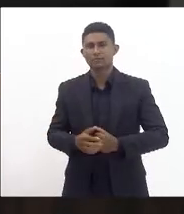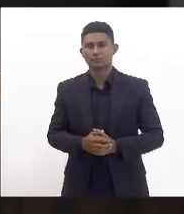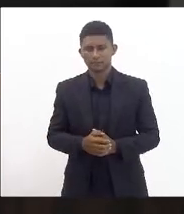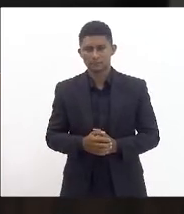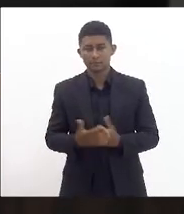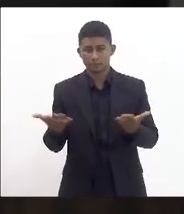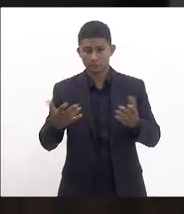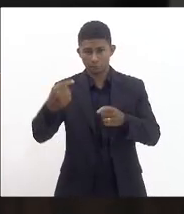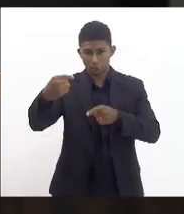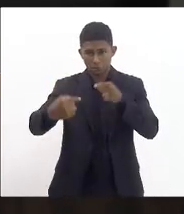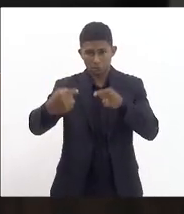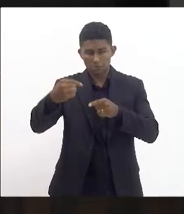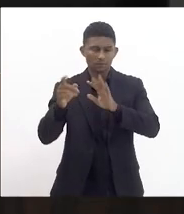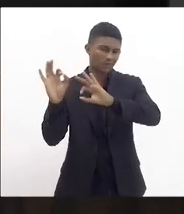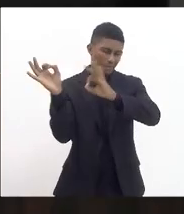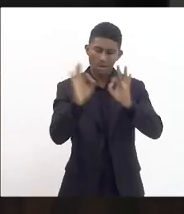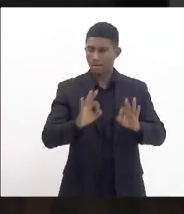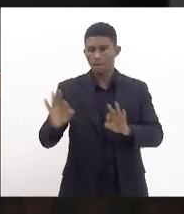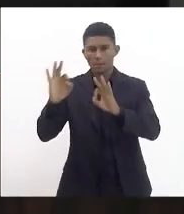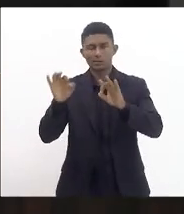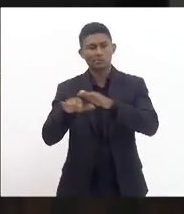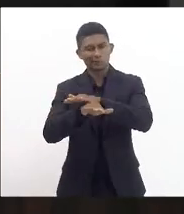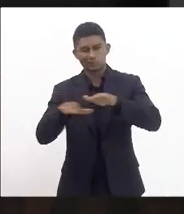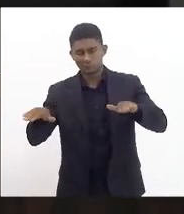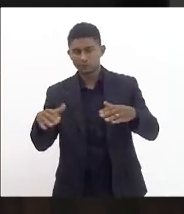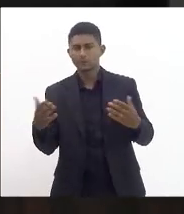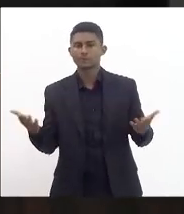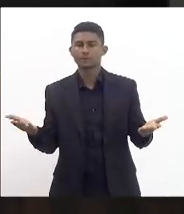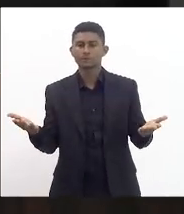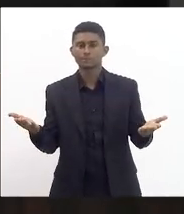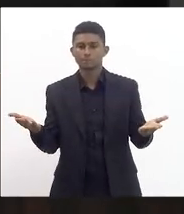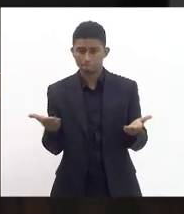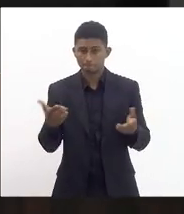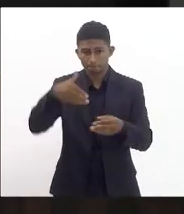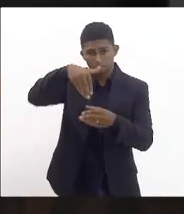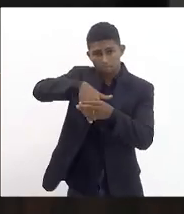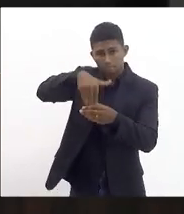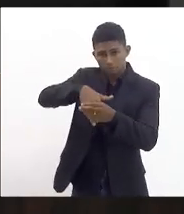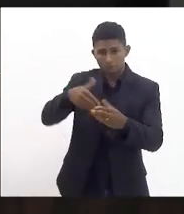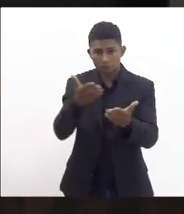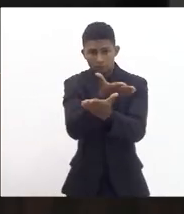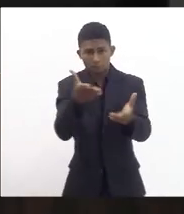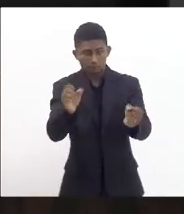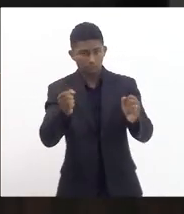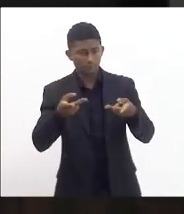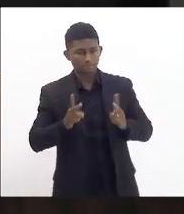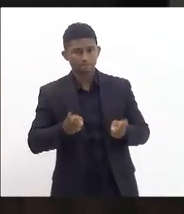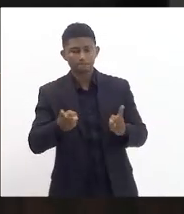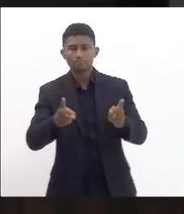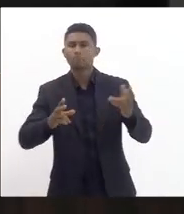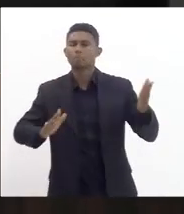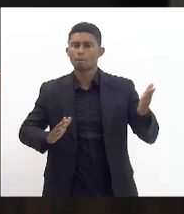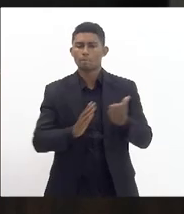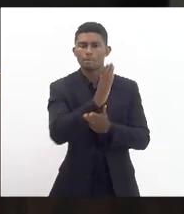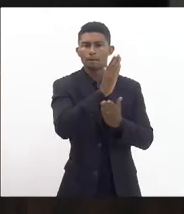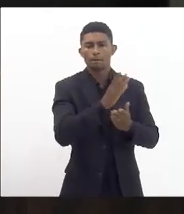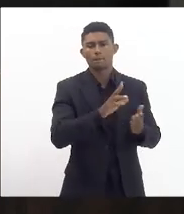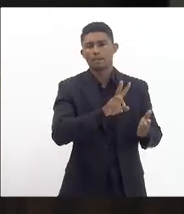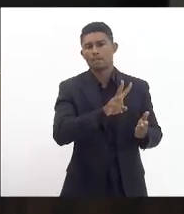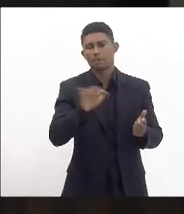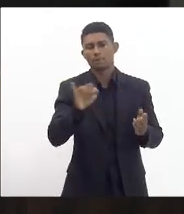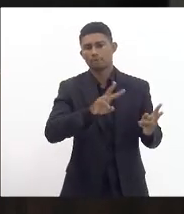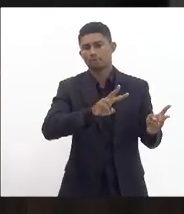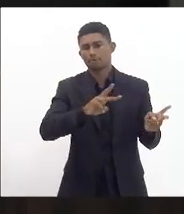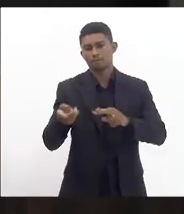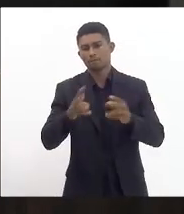em discussão, não havendo quem queira discutir, encerrada a discussão. Em votação, os senhores que aprovam, permaneçam como estão, aprovado, vai à